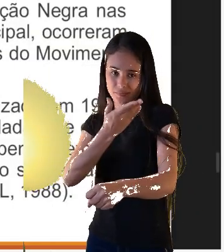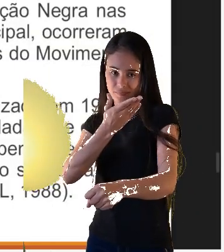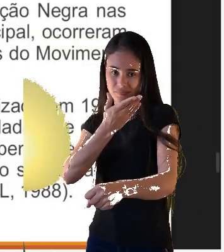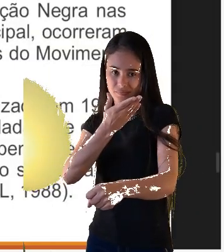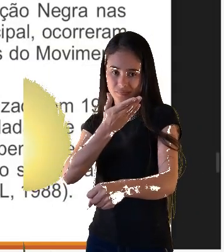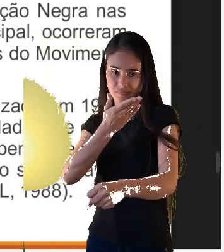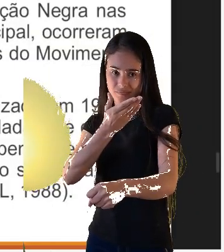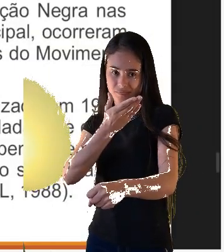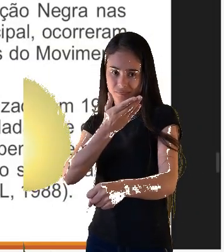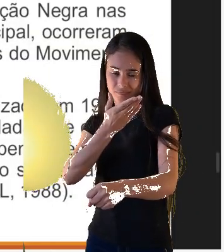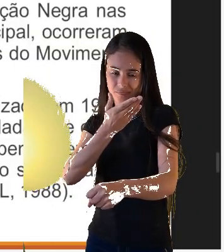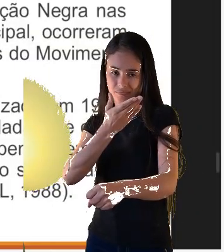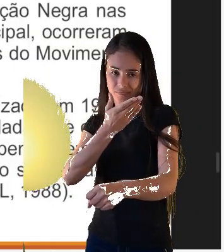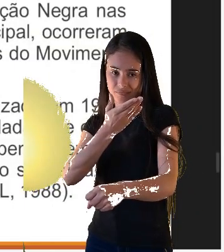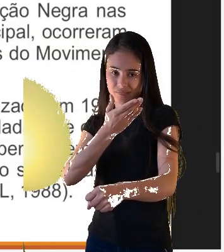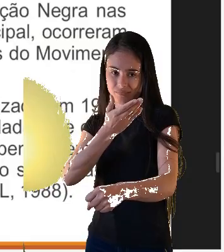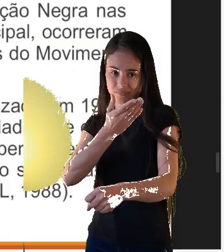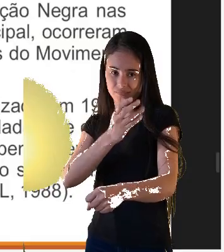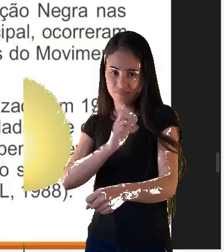alguns fatores que são